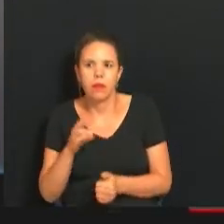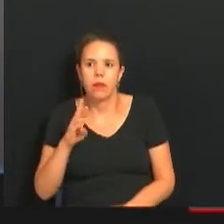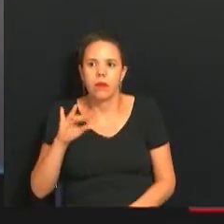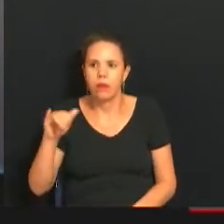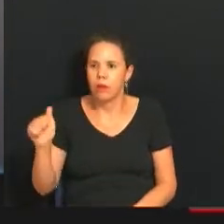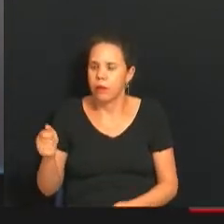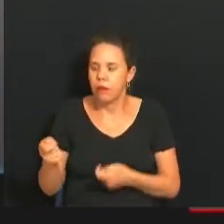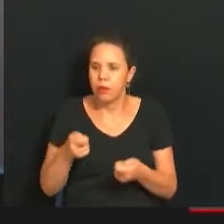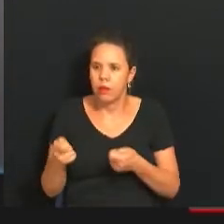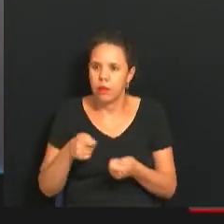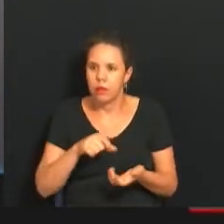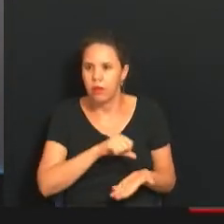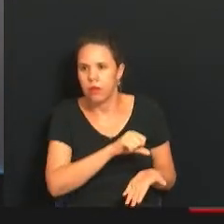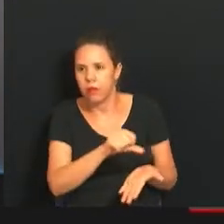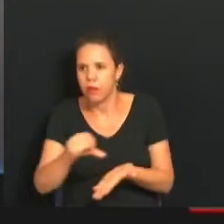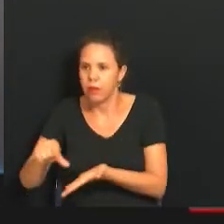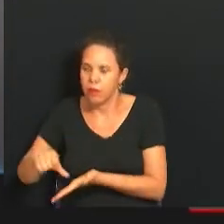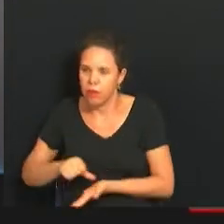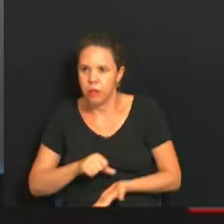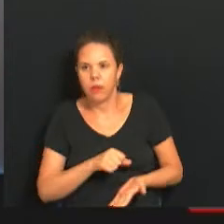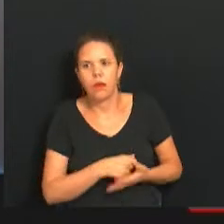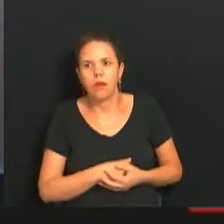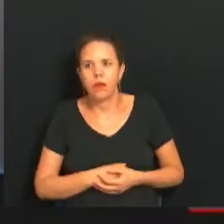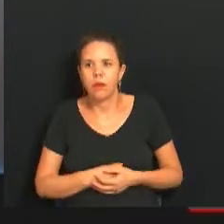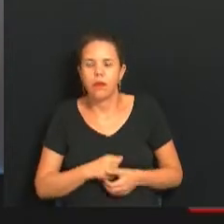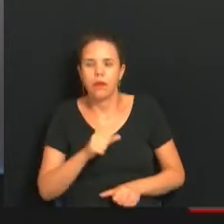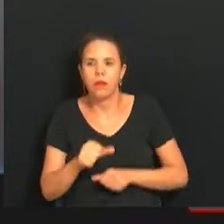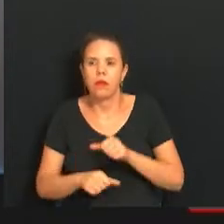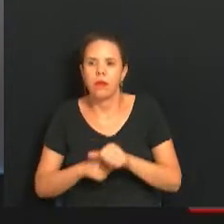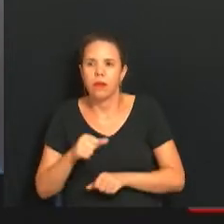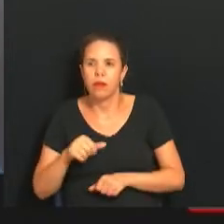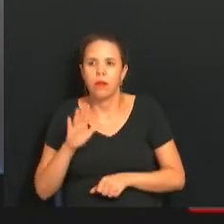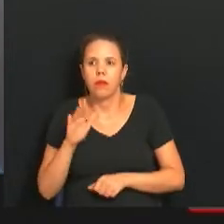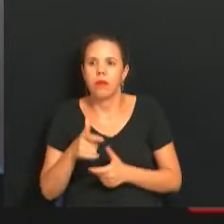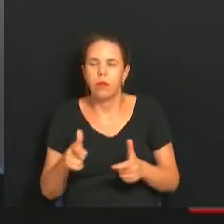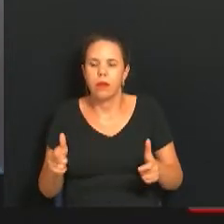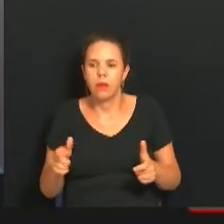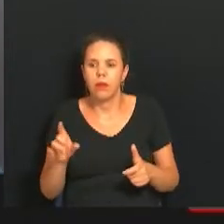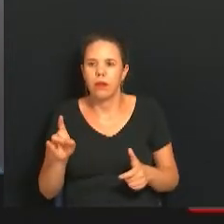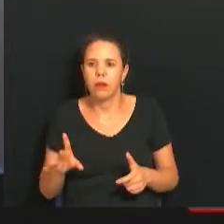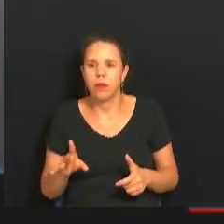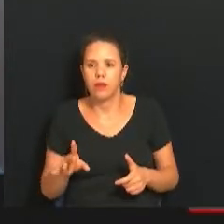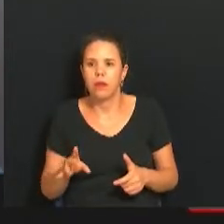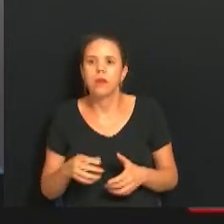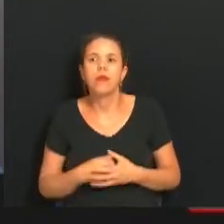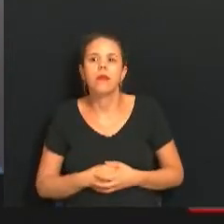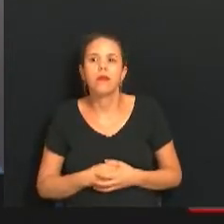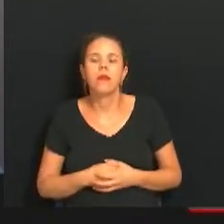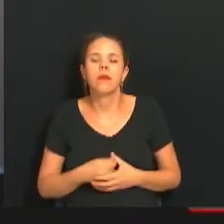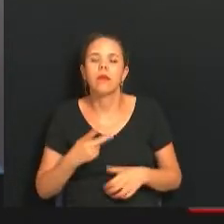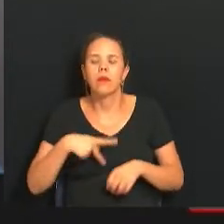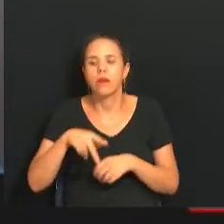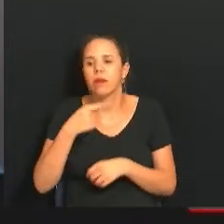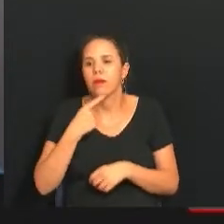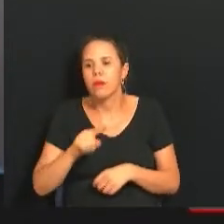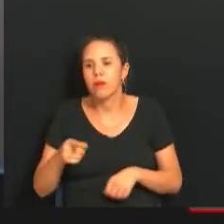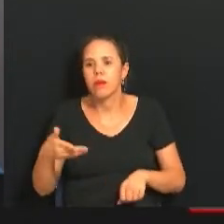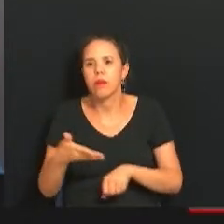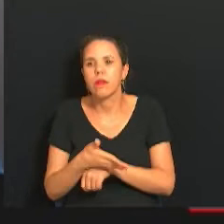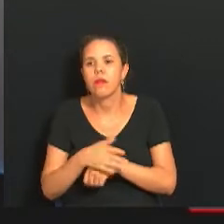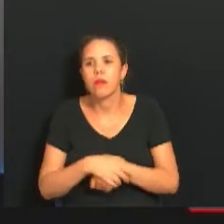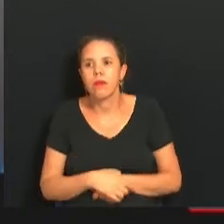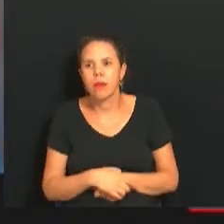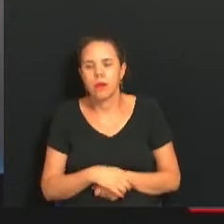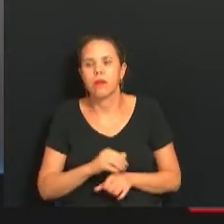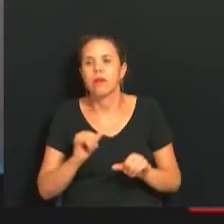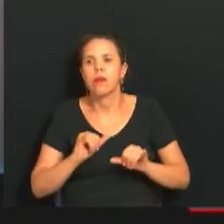controle territorial dessas regiões, tornando o Mar de Azov apenas um mar russo, né, tendo esse acesso, e uma